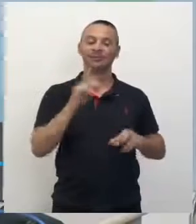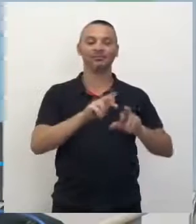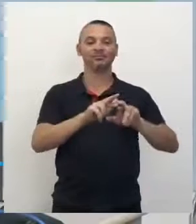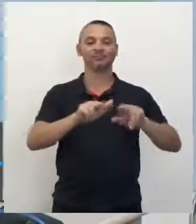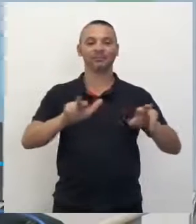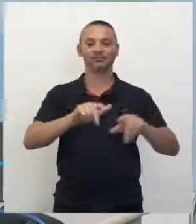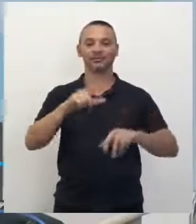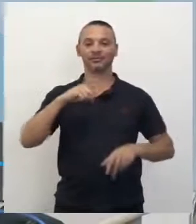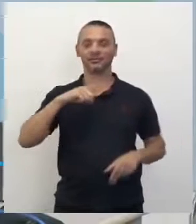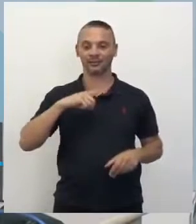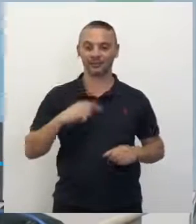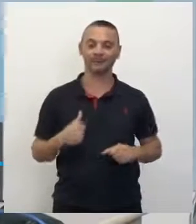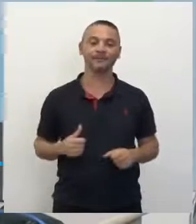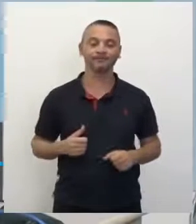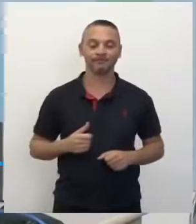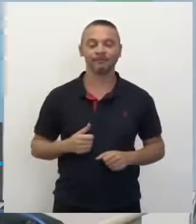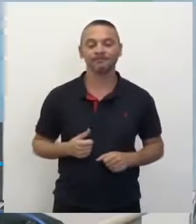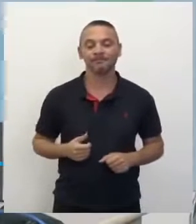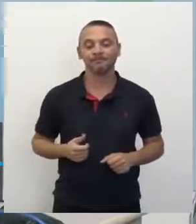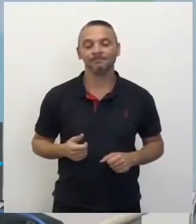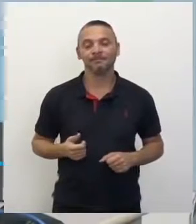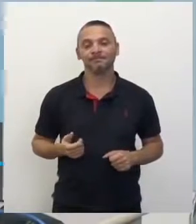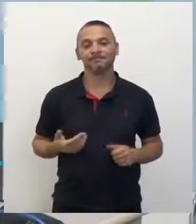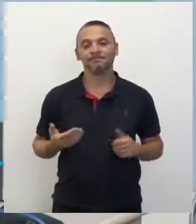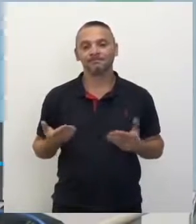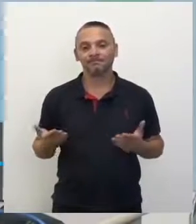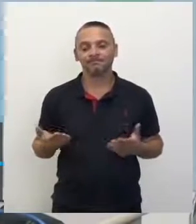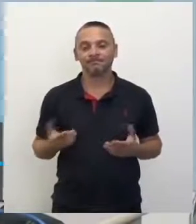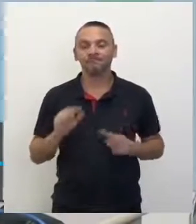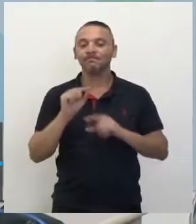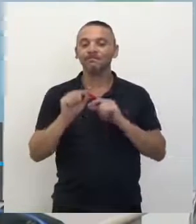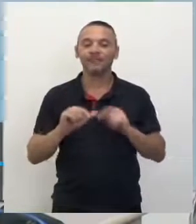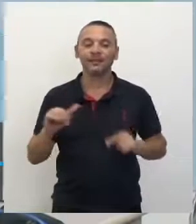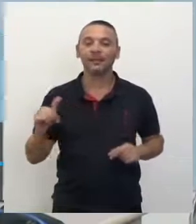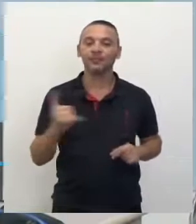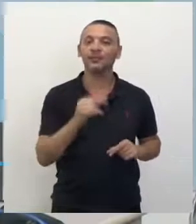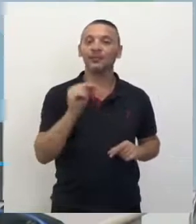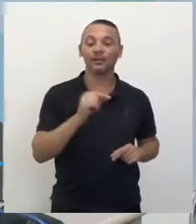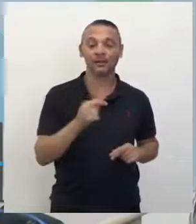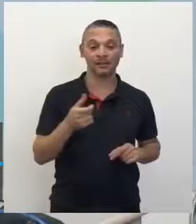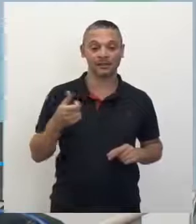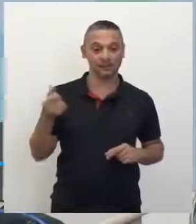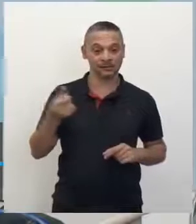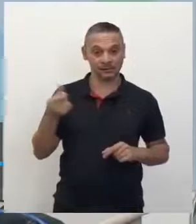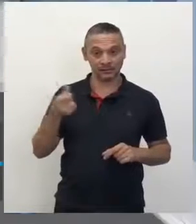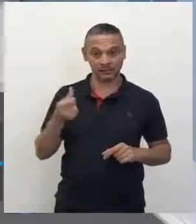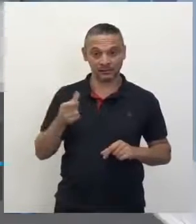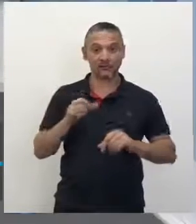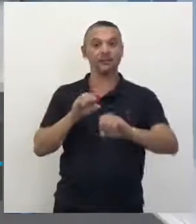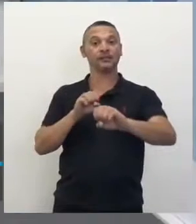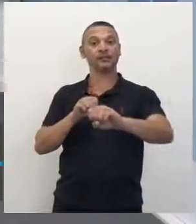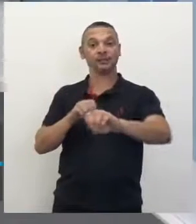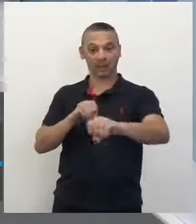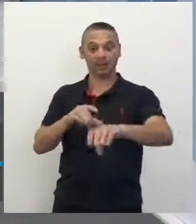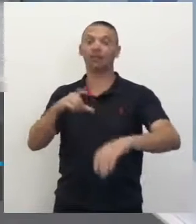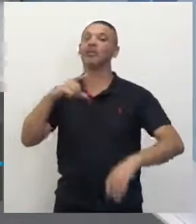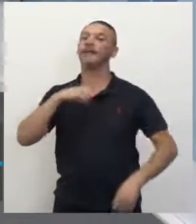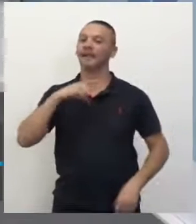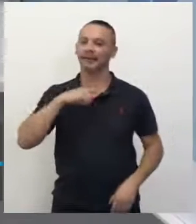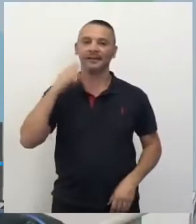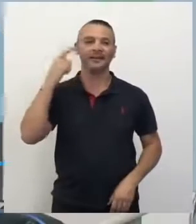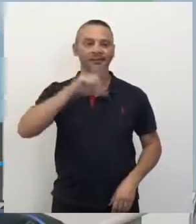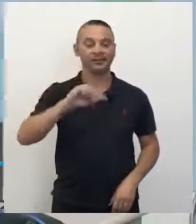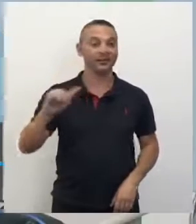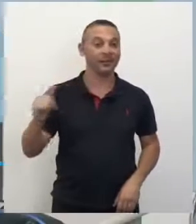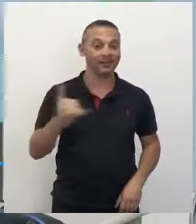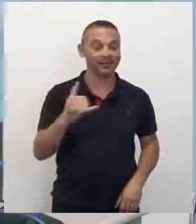formas de mídia. E desejar a todos aproveitar aí. Sexta-feira tem aula, Joel? Sim, sexta-feira tem mais aula.